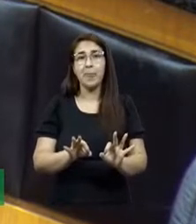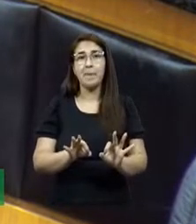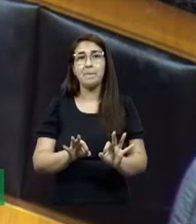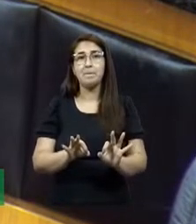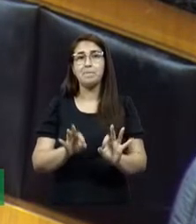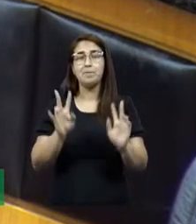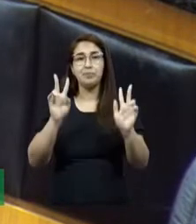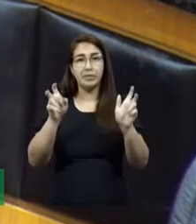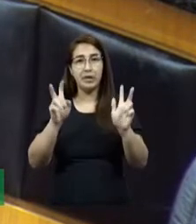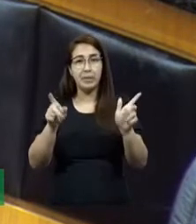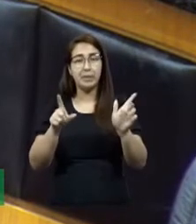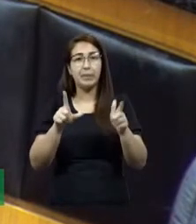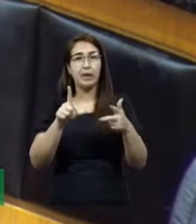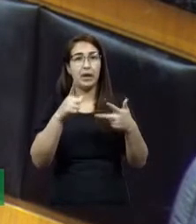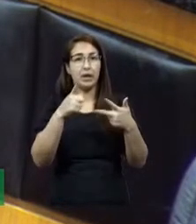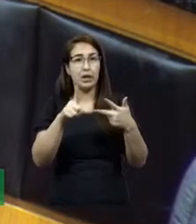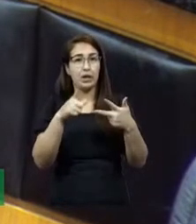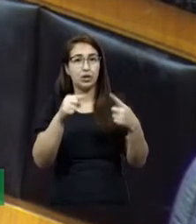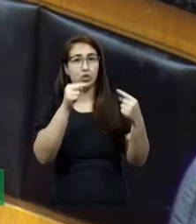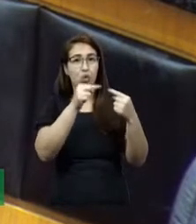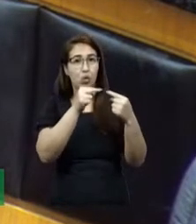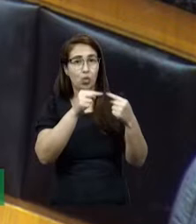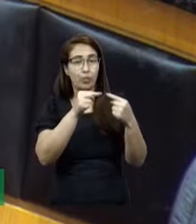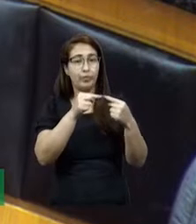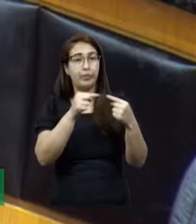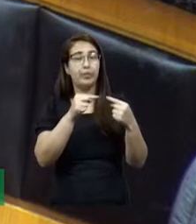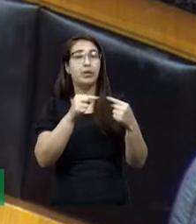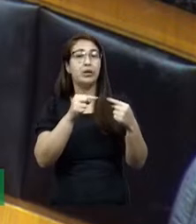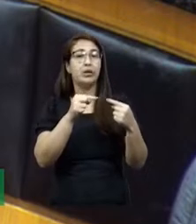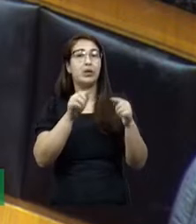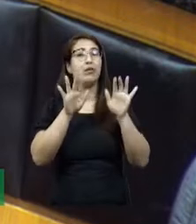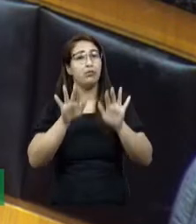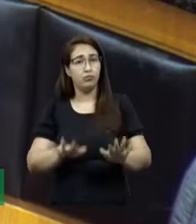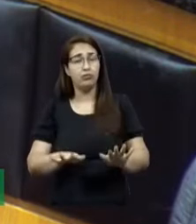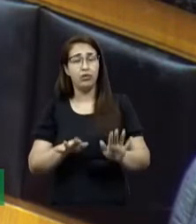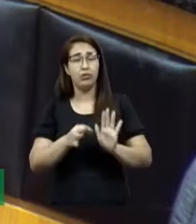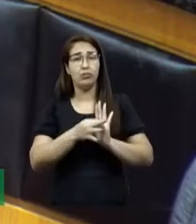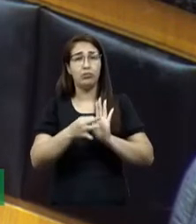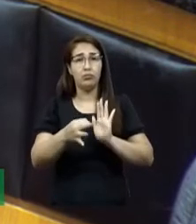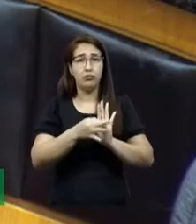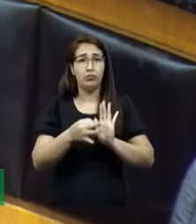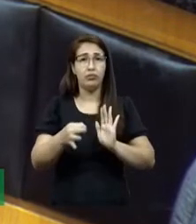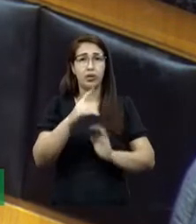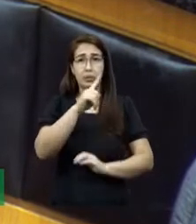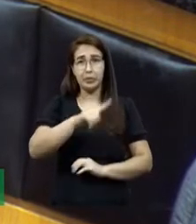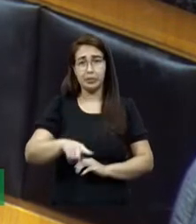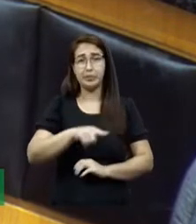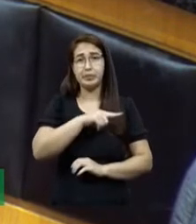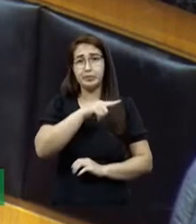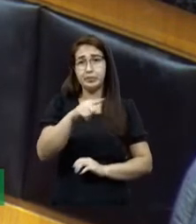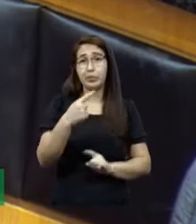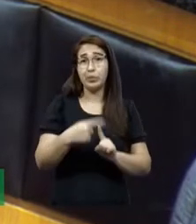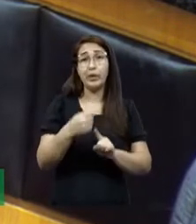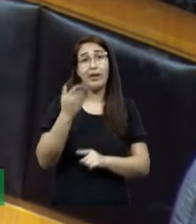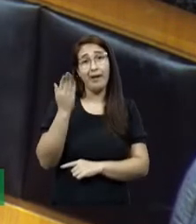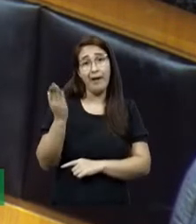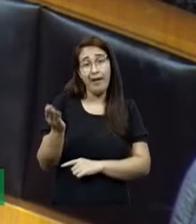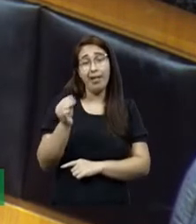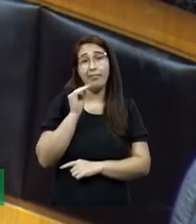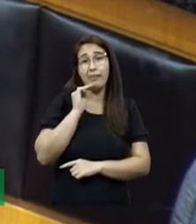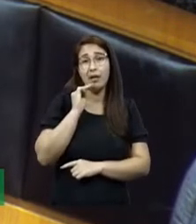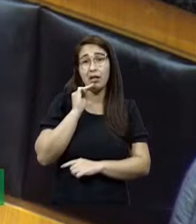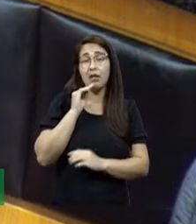questão legislativa, acho que a questão agora é de mantermos o veto parcial do governador, já que a própria autora também concorda, e que